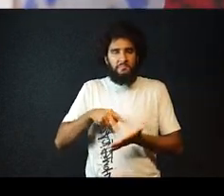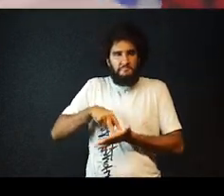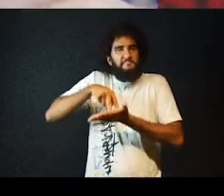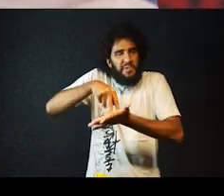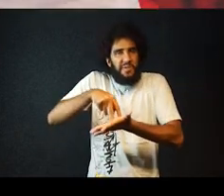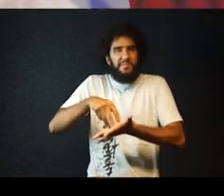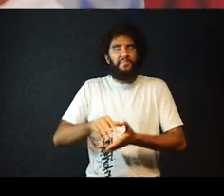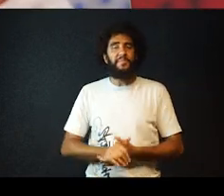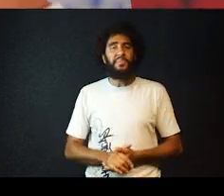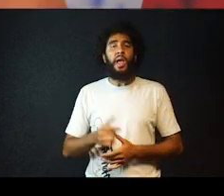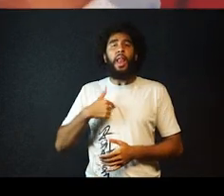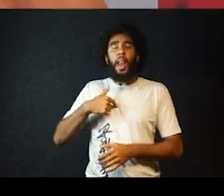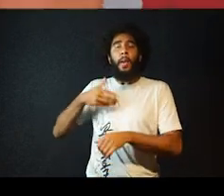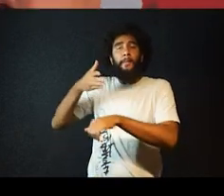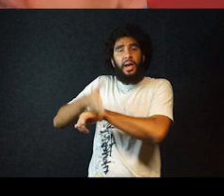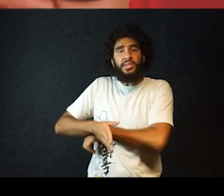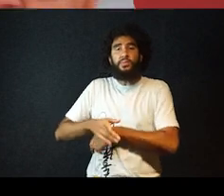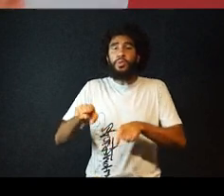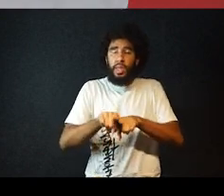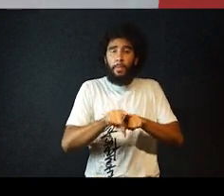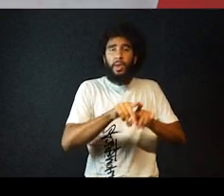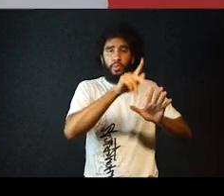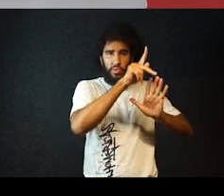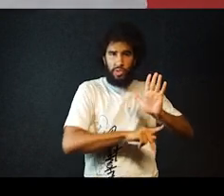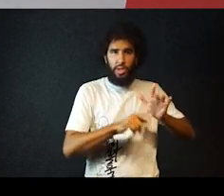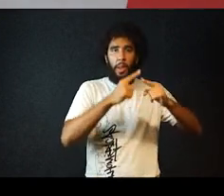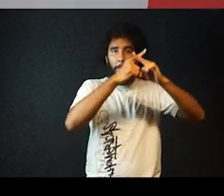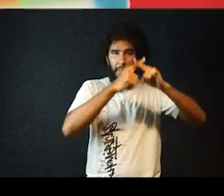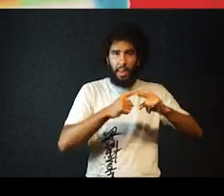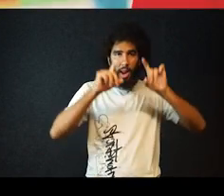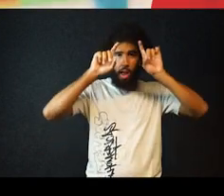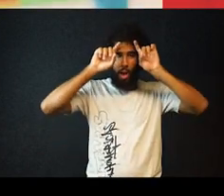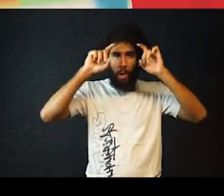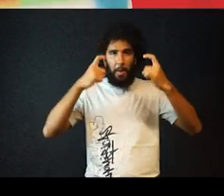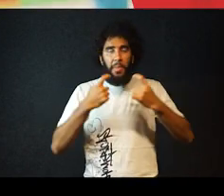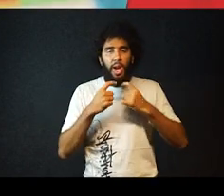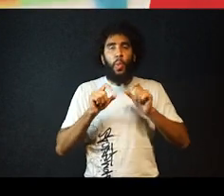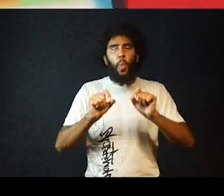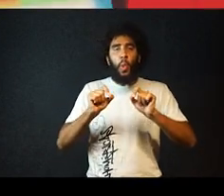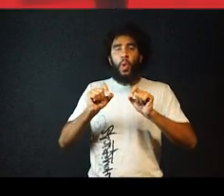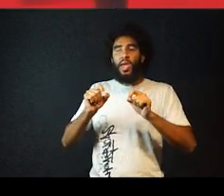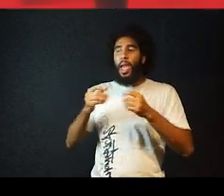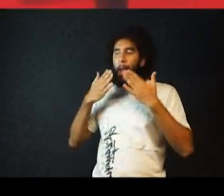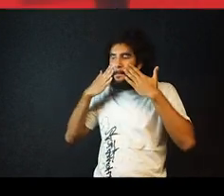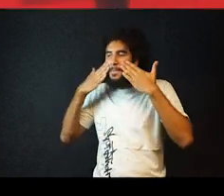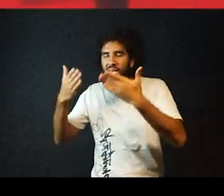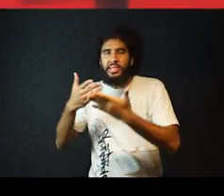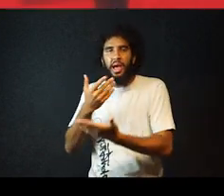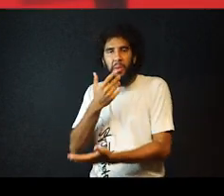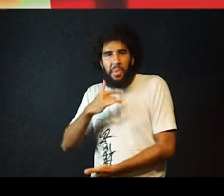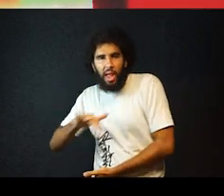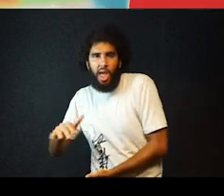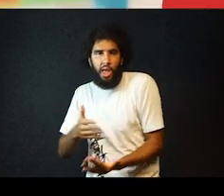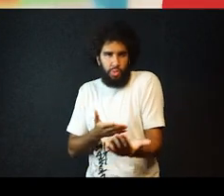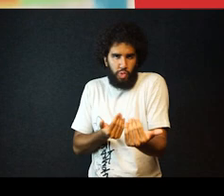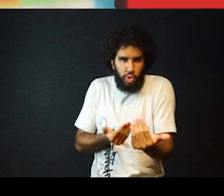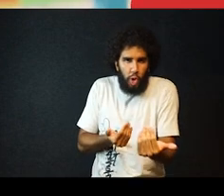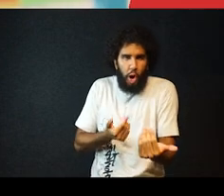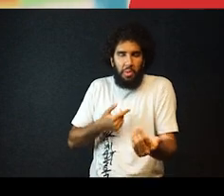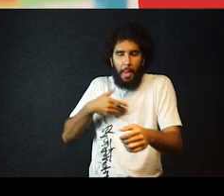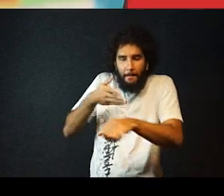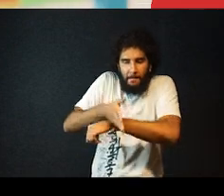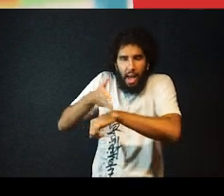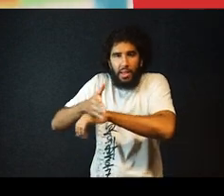firme e forte, né? Faço parte do projeto Batalhas Homéricas, né? Que visa apresentar pra criançada, pra rapaziada que a gente vai nas escolas